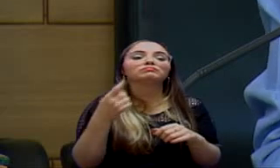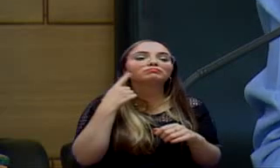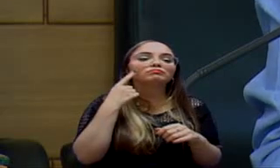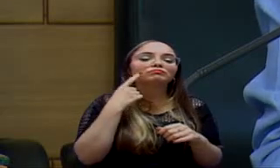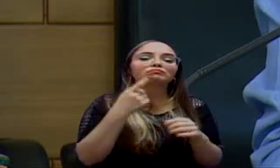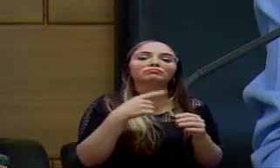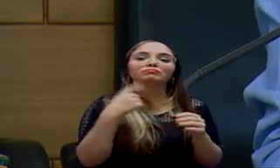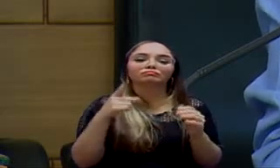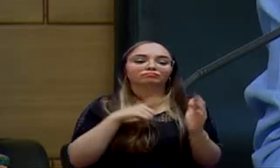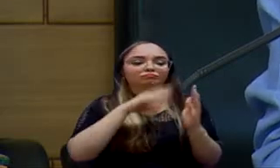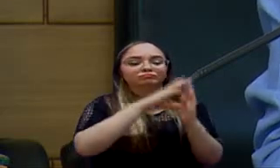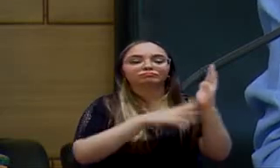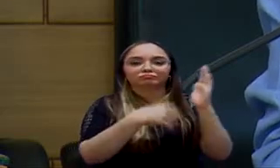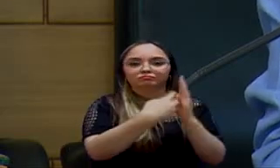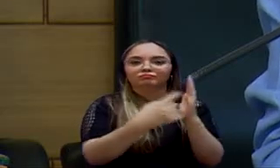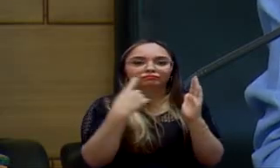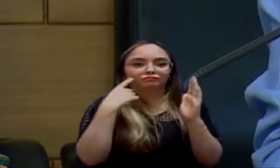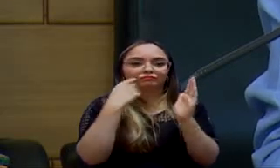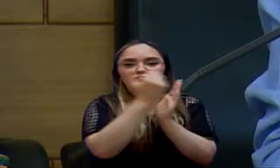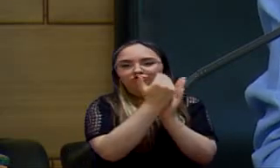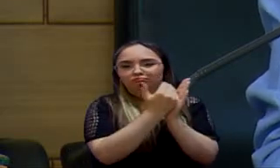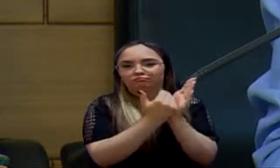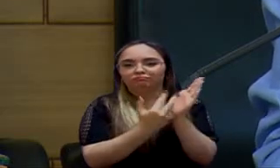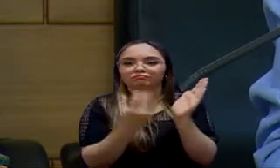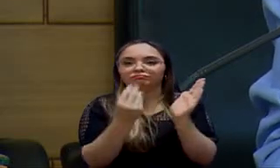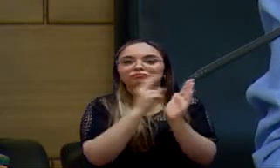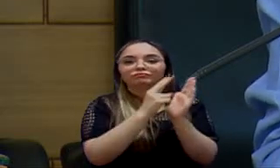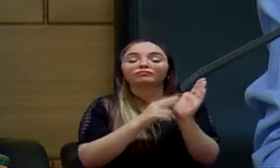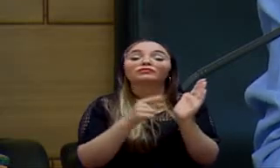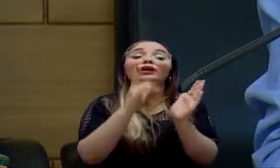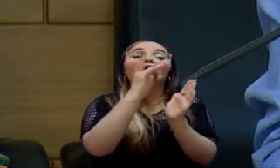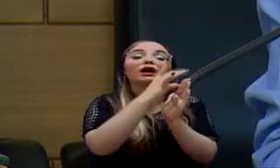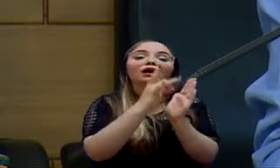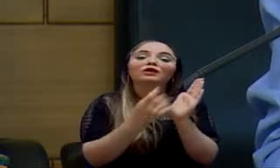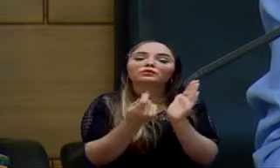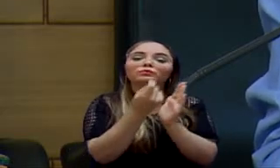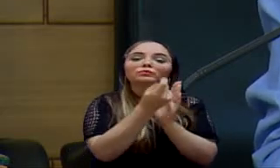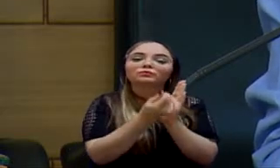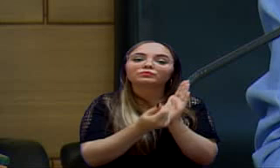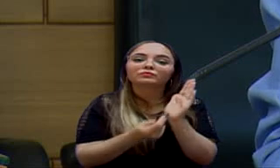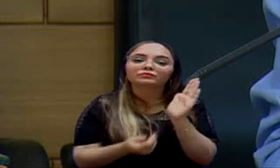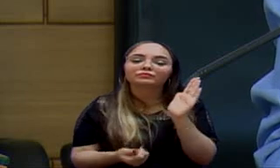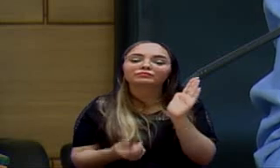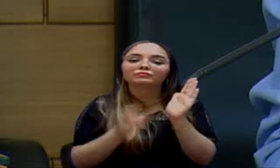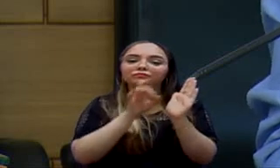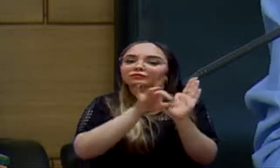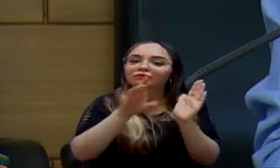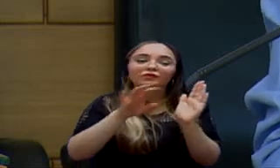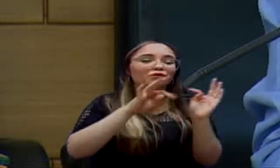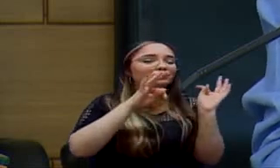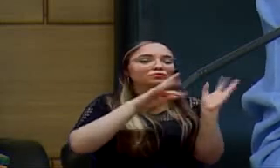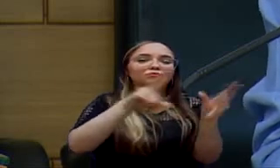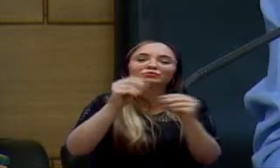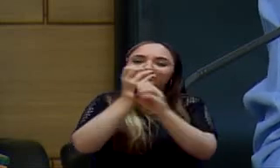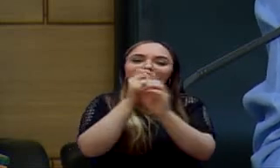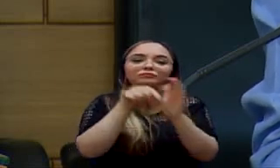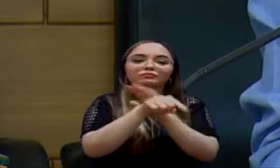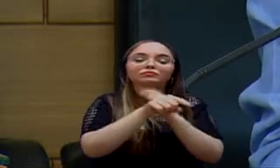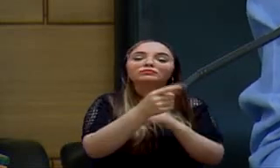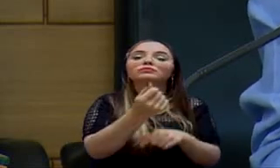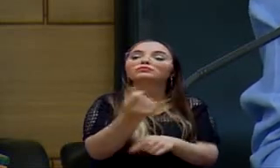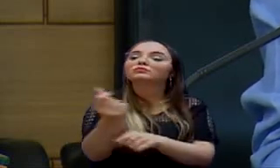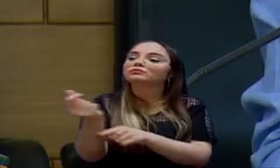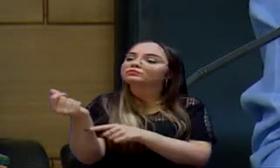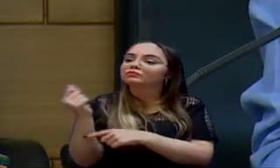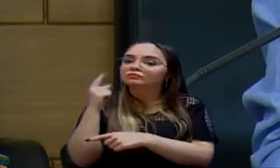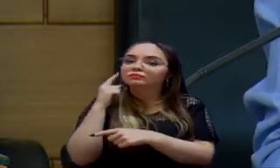eu tenho esse rol de serviço Quanto você cobra para fazer serviço perguntamos para todos os laboratórios e